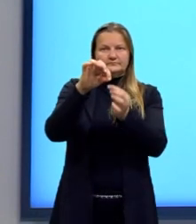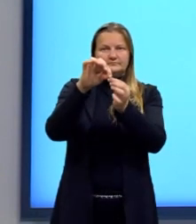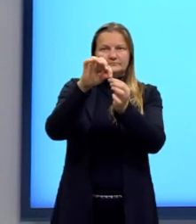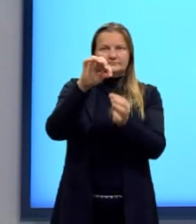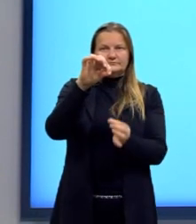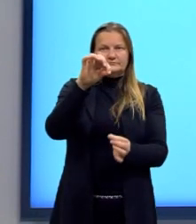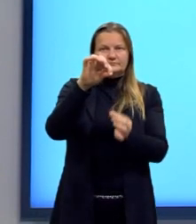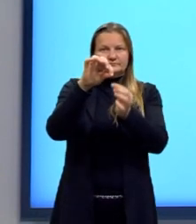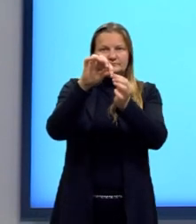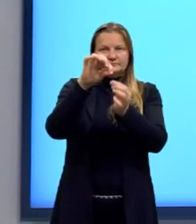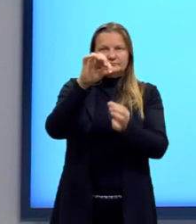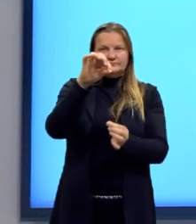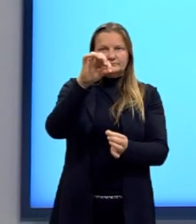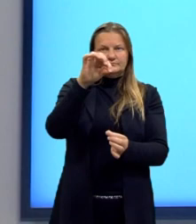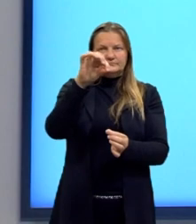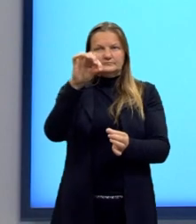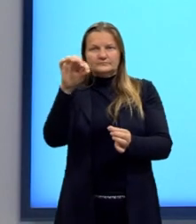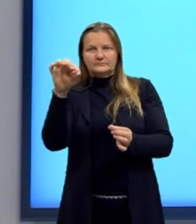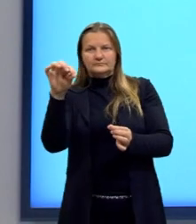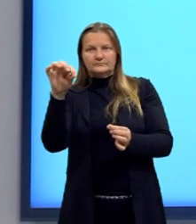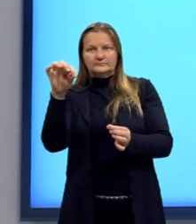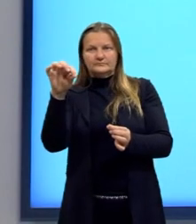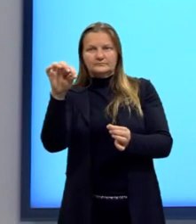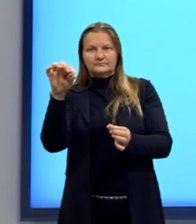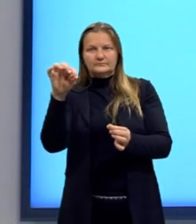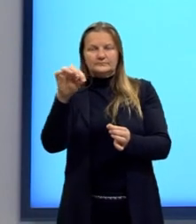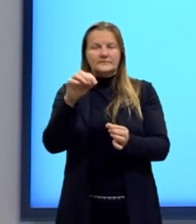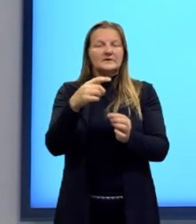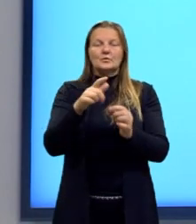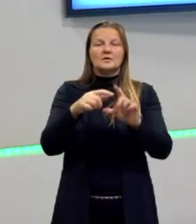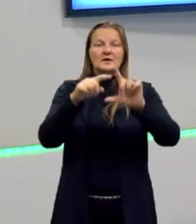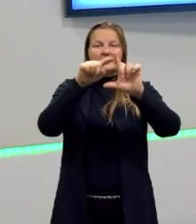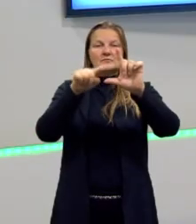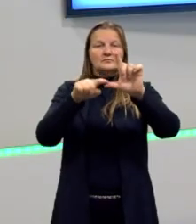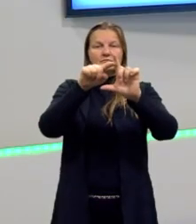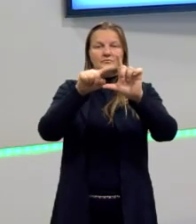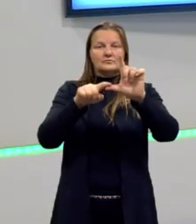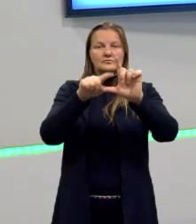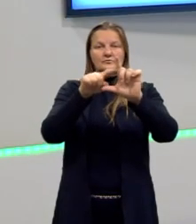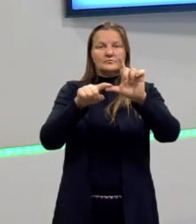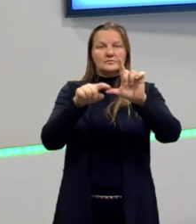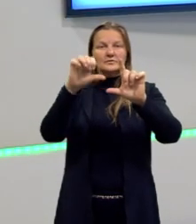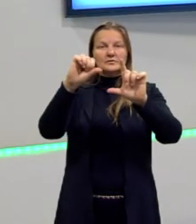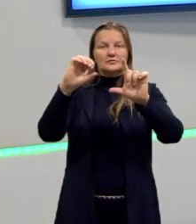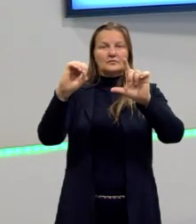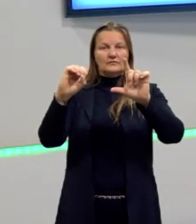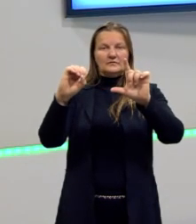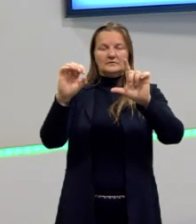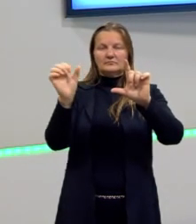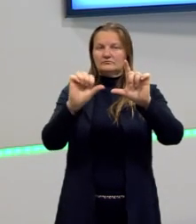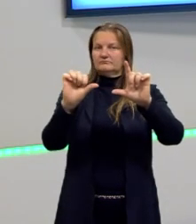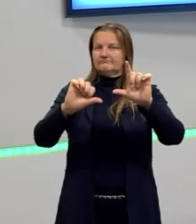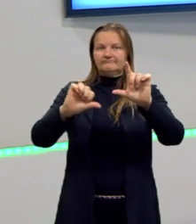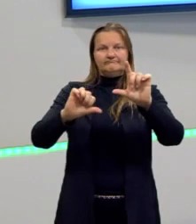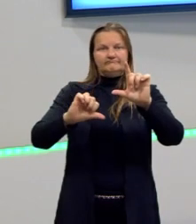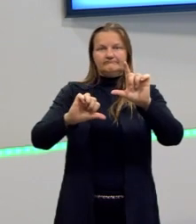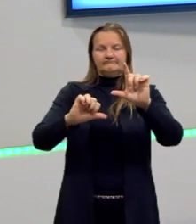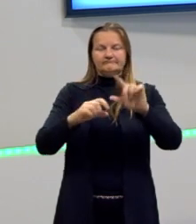até o centro da base ele não vai mais ser perpendicular a base ele não vai formar um ângulo de 90